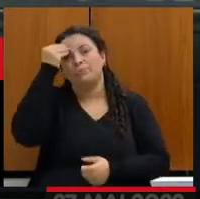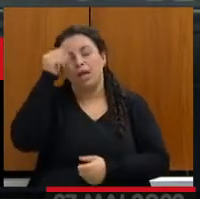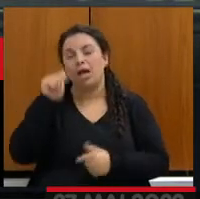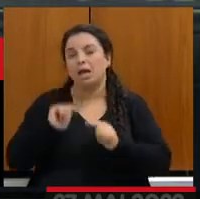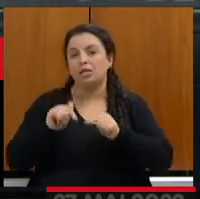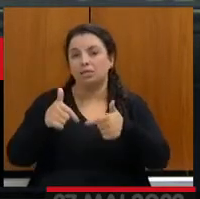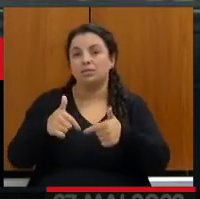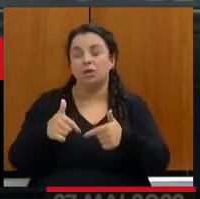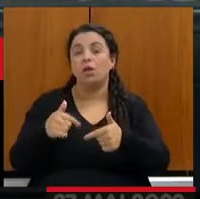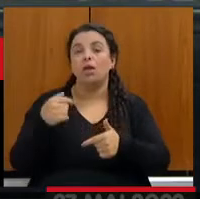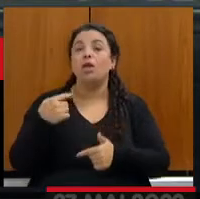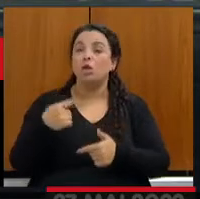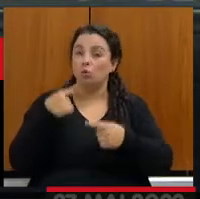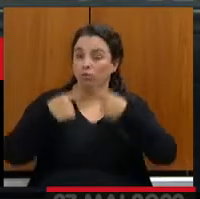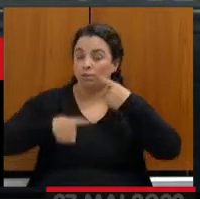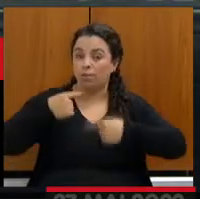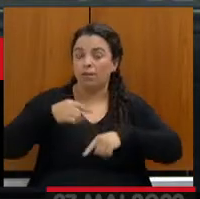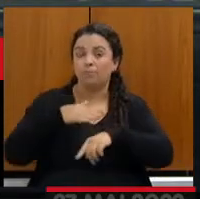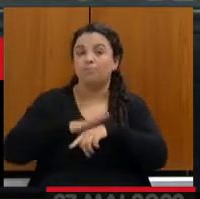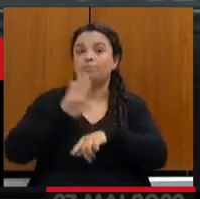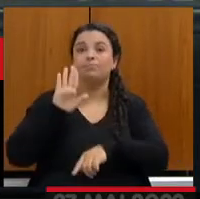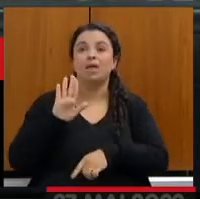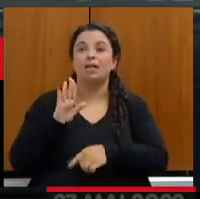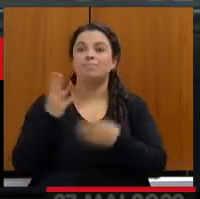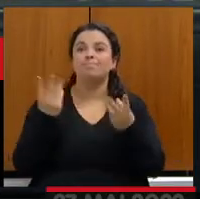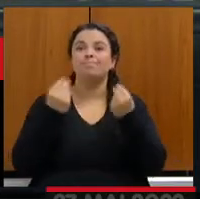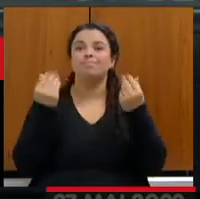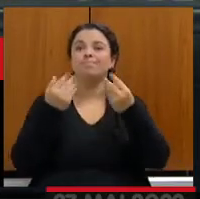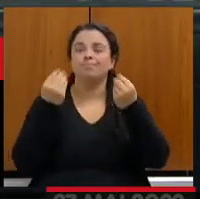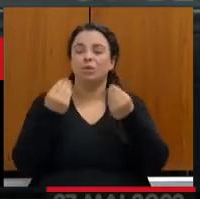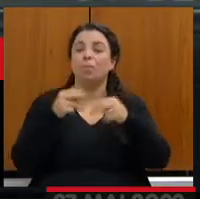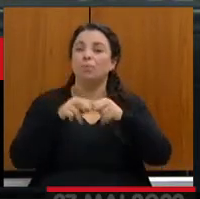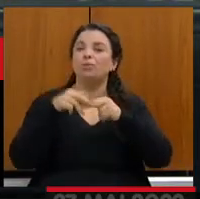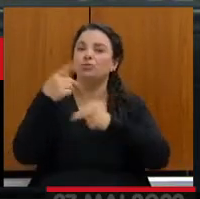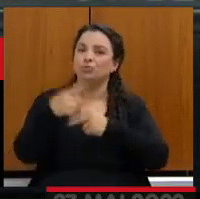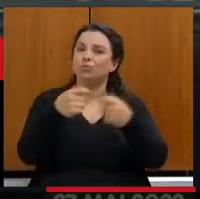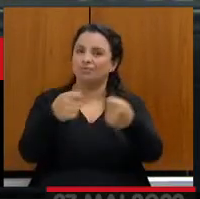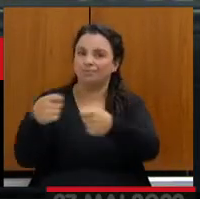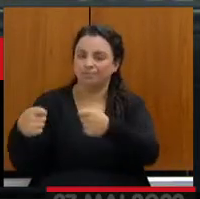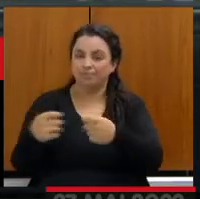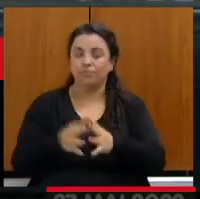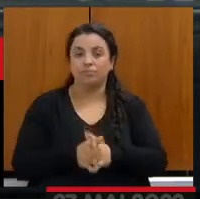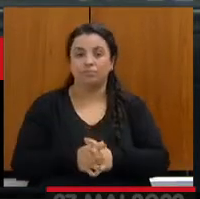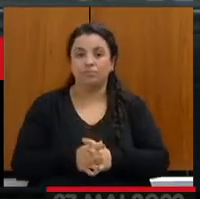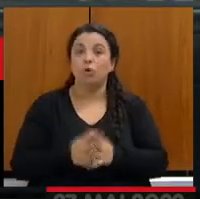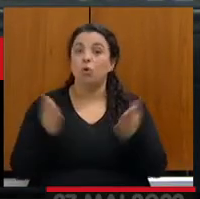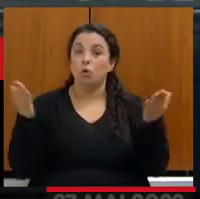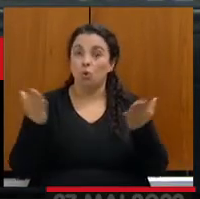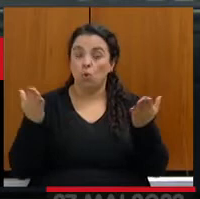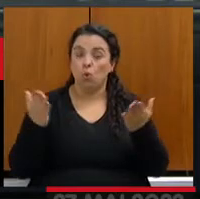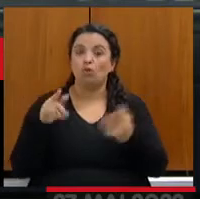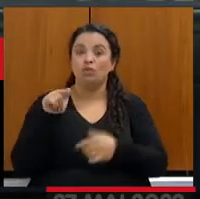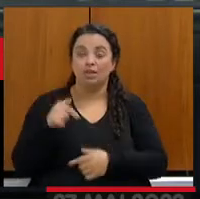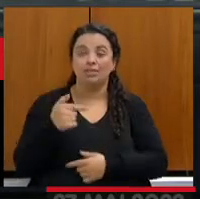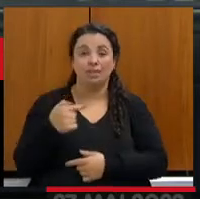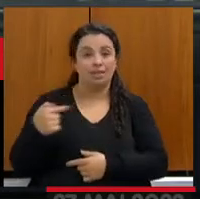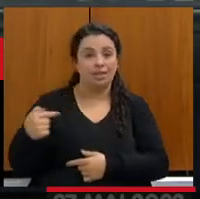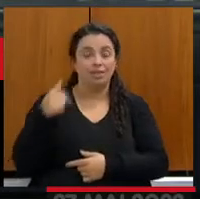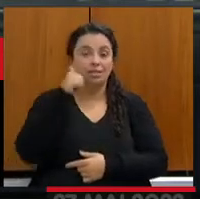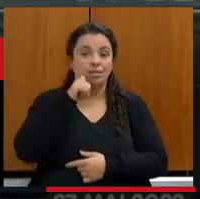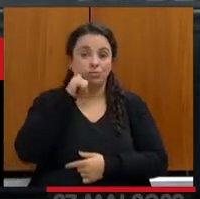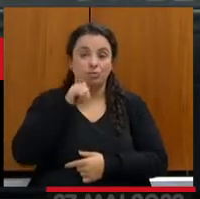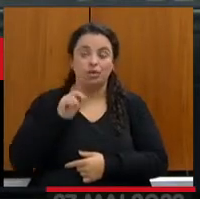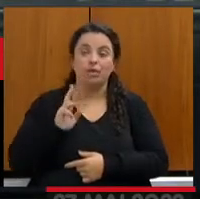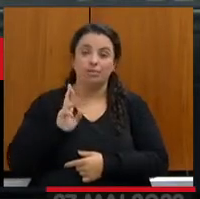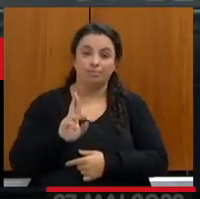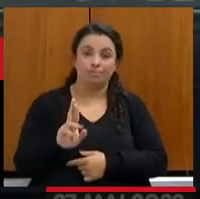nossos debates com suas demandas e agora a reunião dessa 77 mulheres é um ato carregado